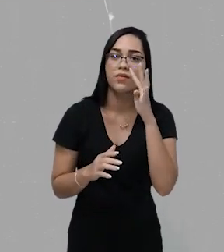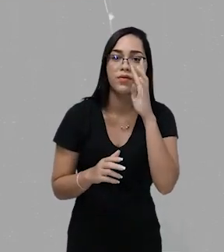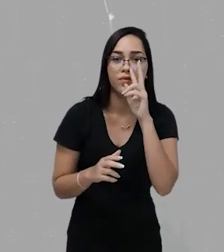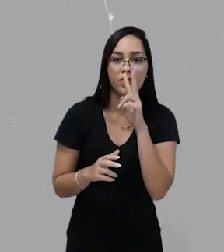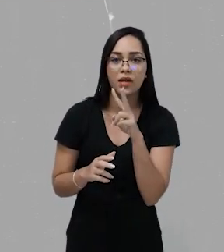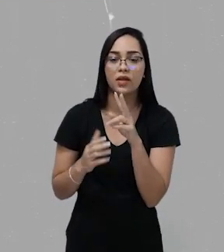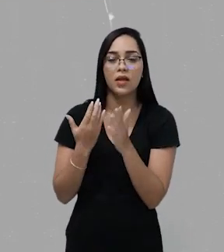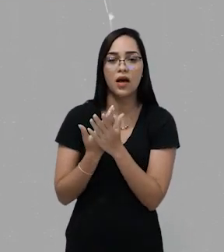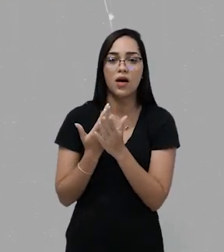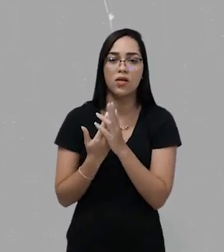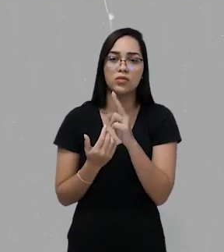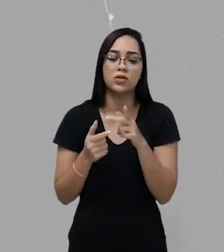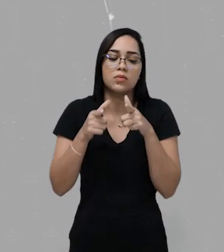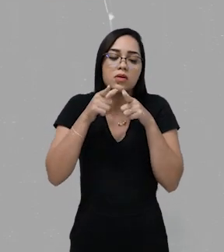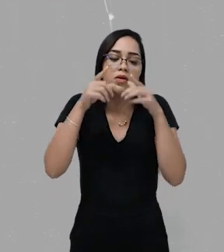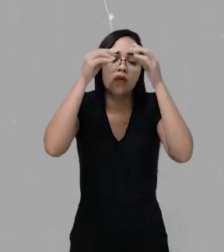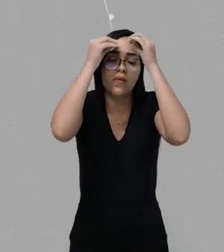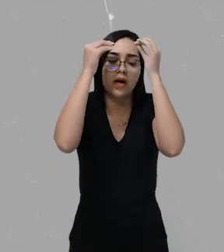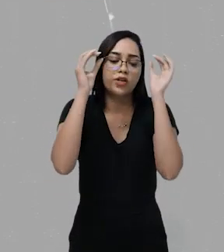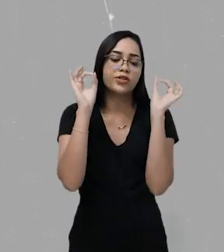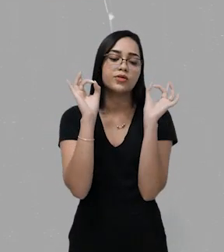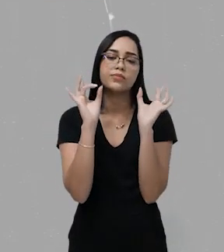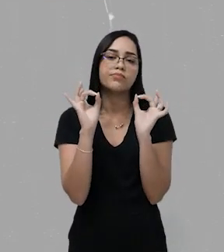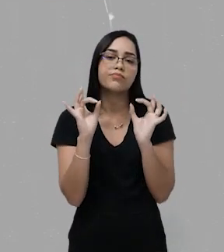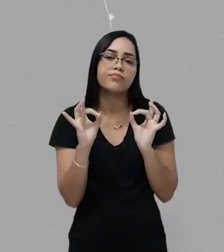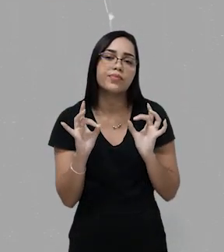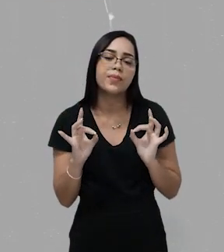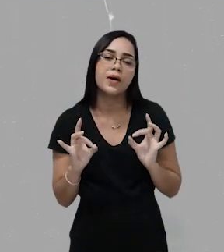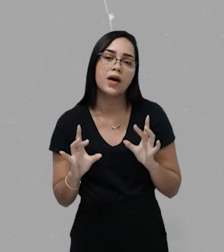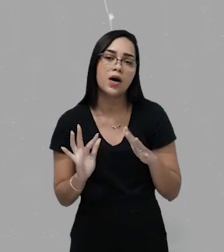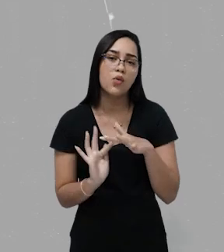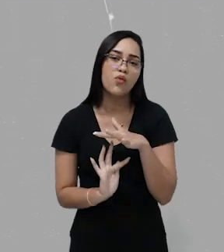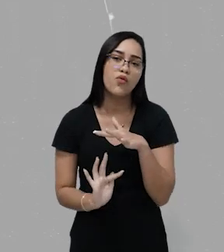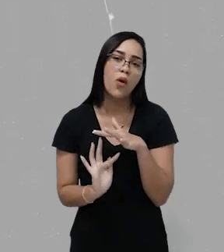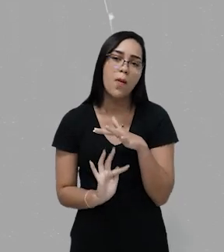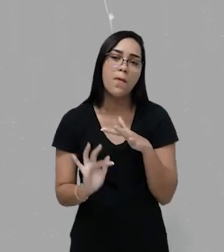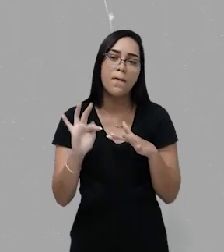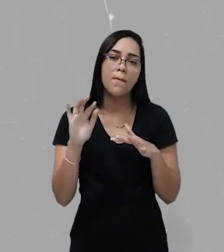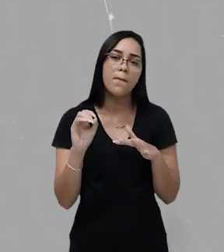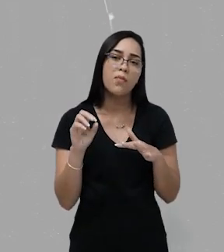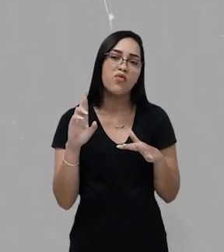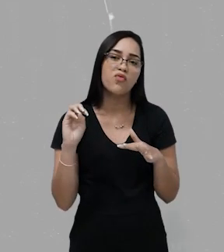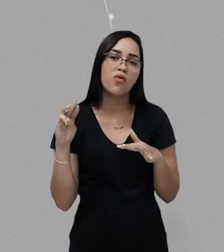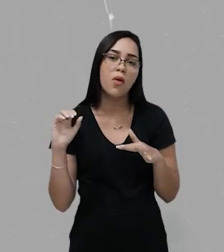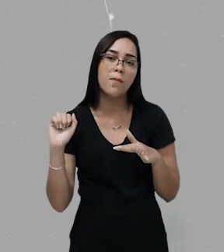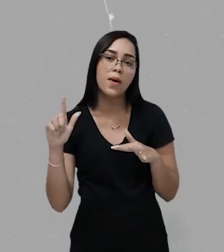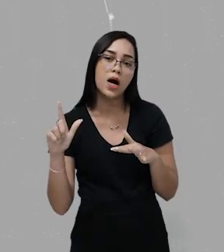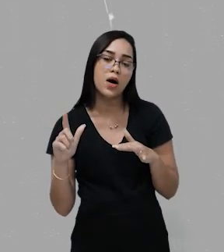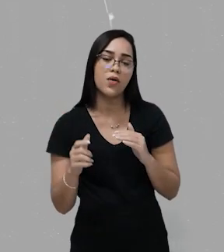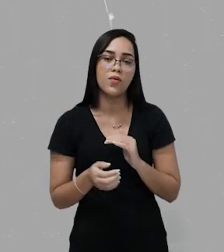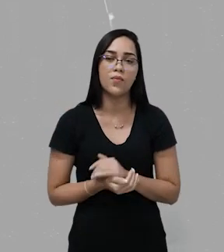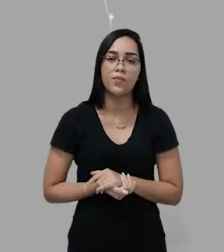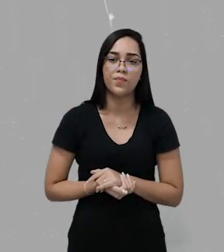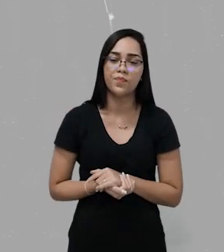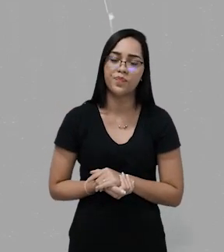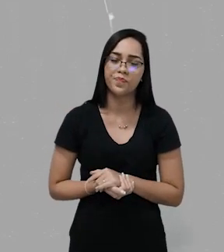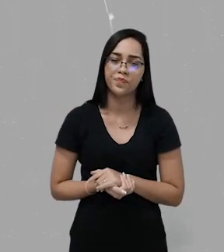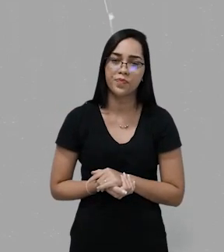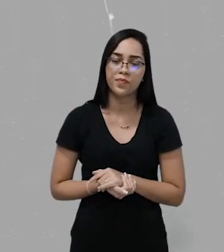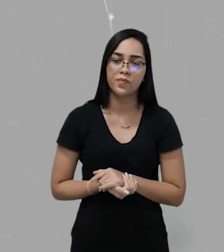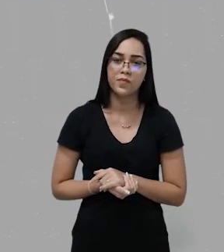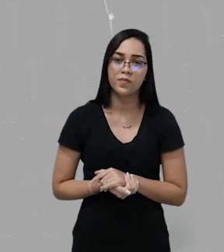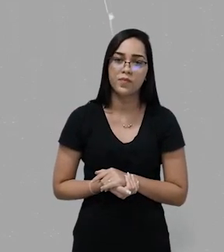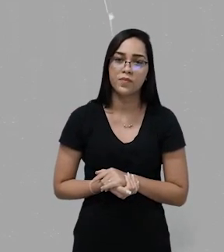aula usando uma linguagem essencialmente informal, formal. Opa, eu errei, eu falei informal, mas